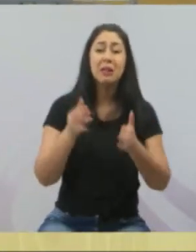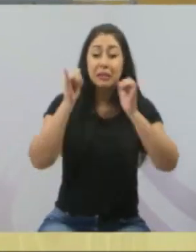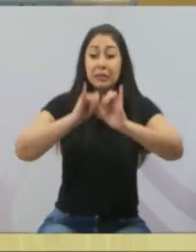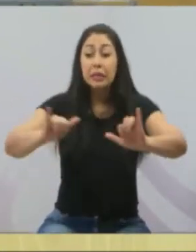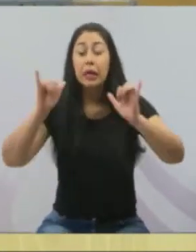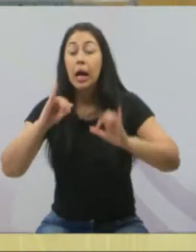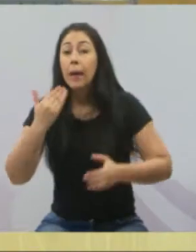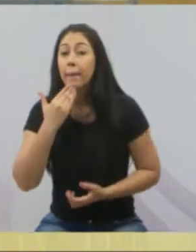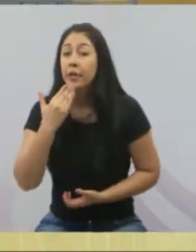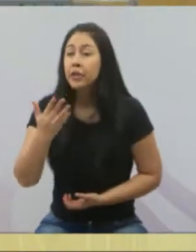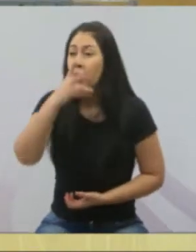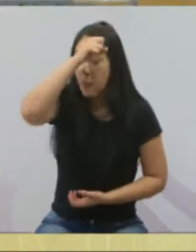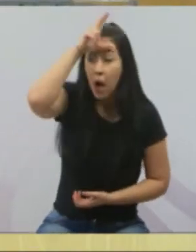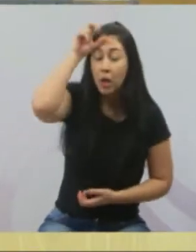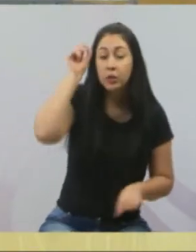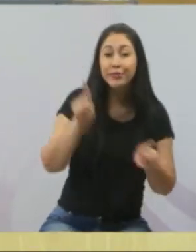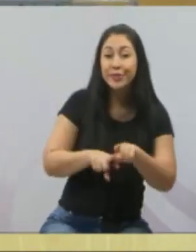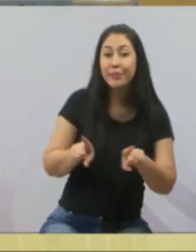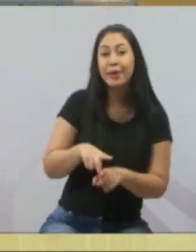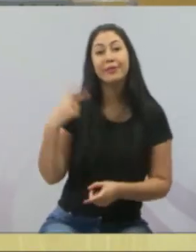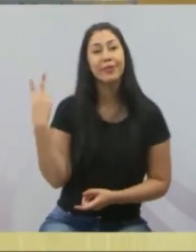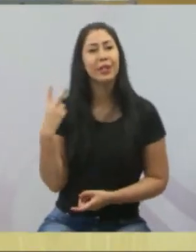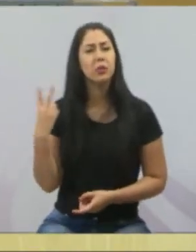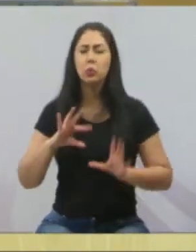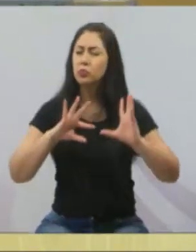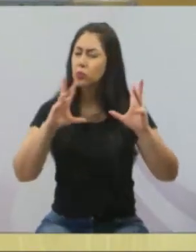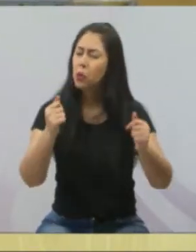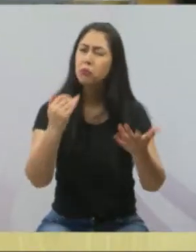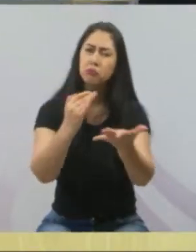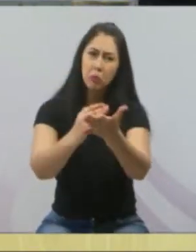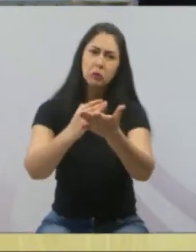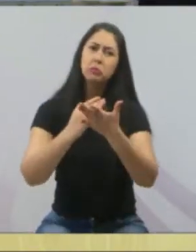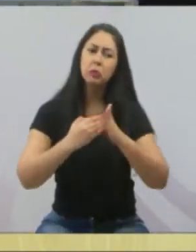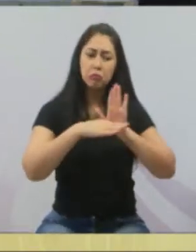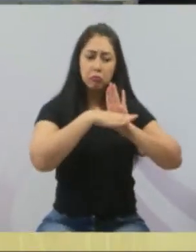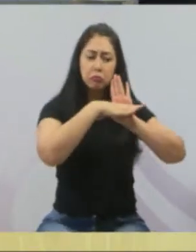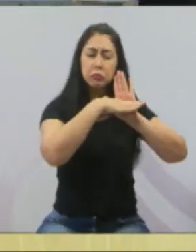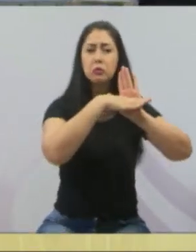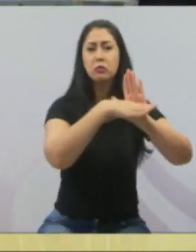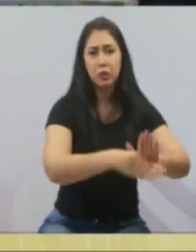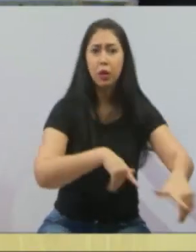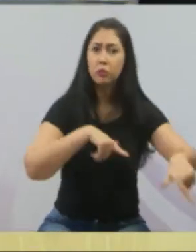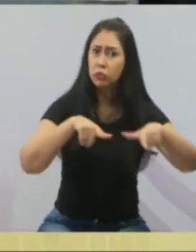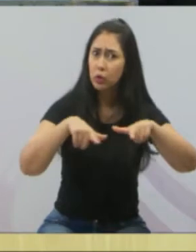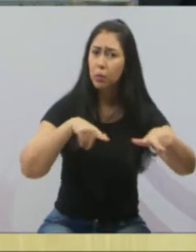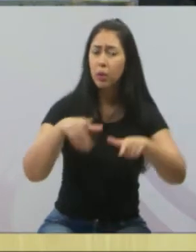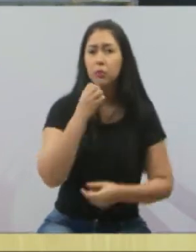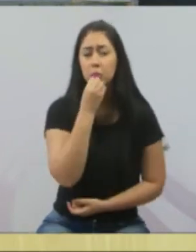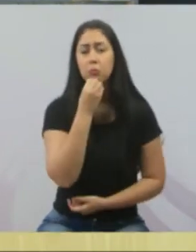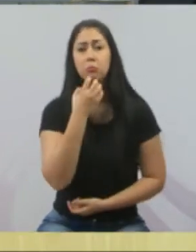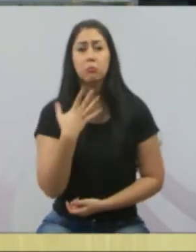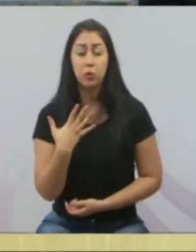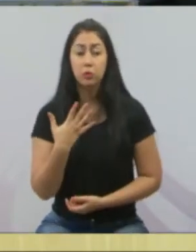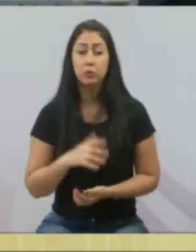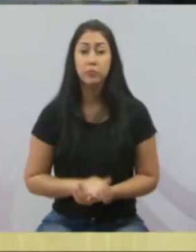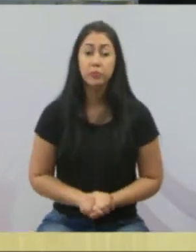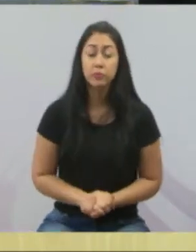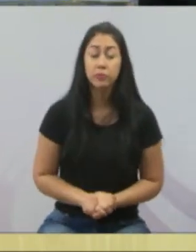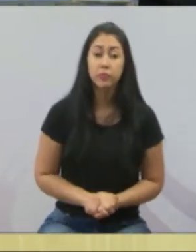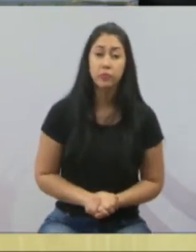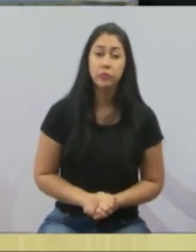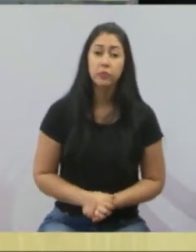requerimento. Requerimento número 233. Requeremos a excelentíssimo senhor presidente desta Casa, ouvido e aprovado pelo egrégio plenário, cumpridas as